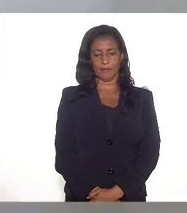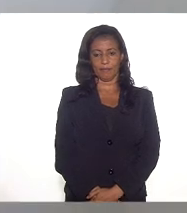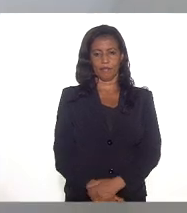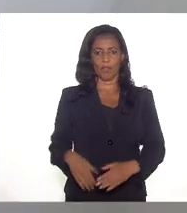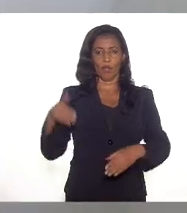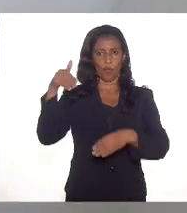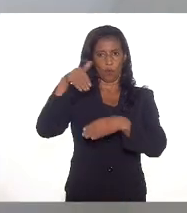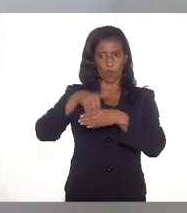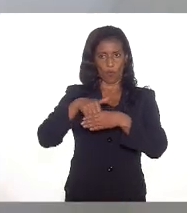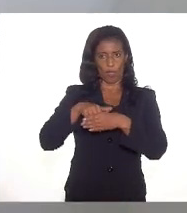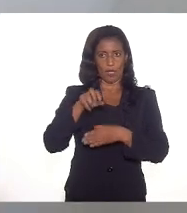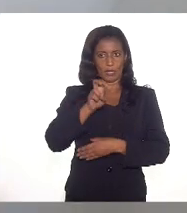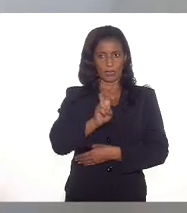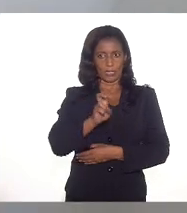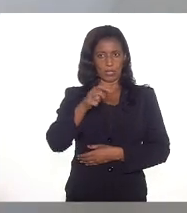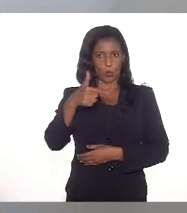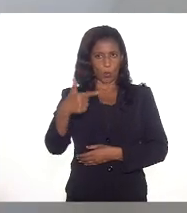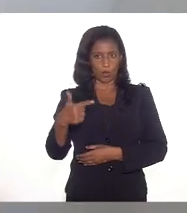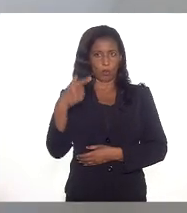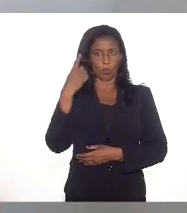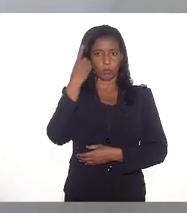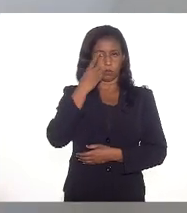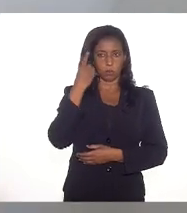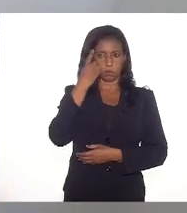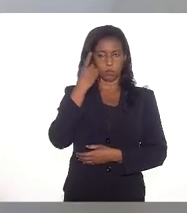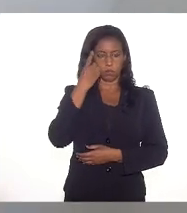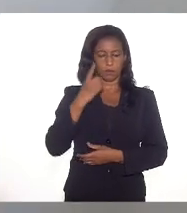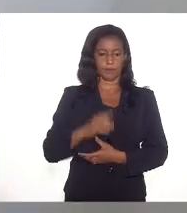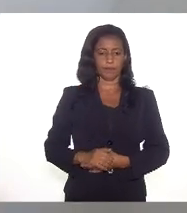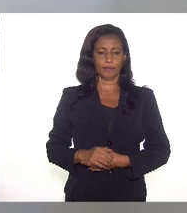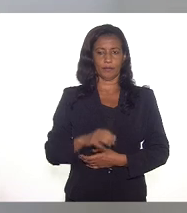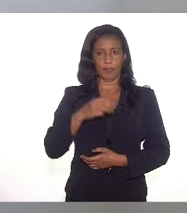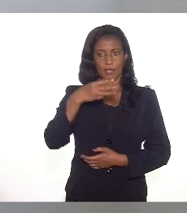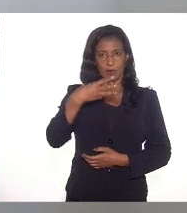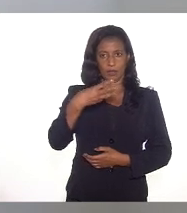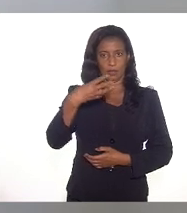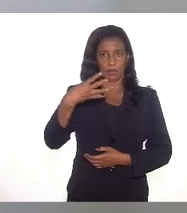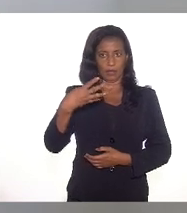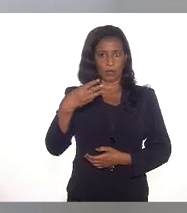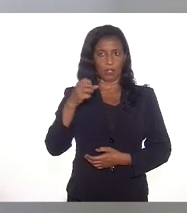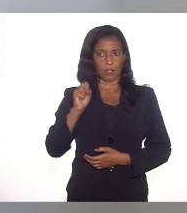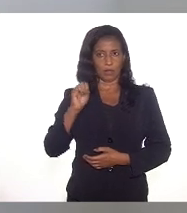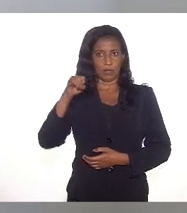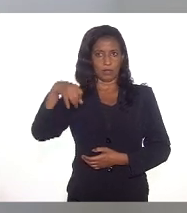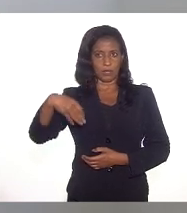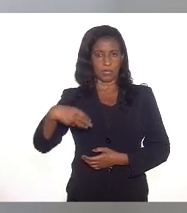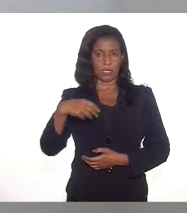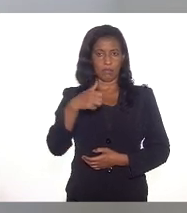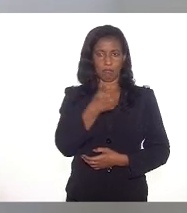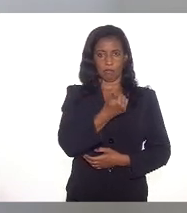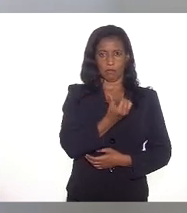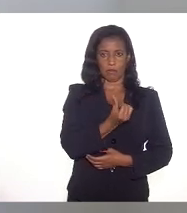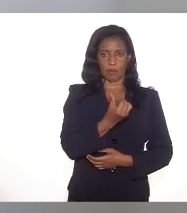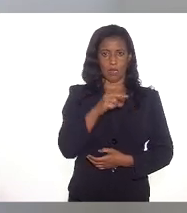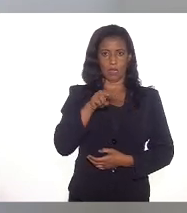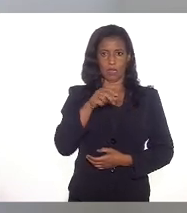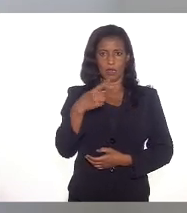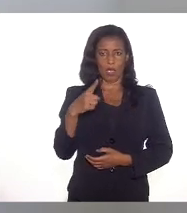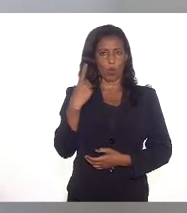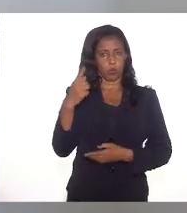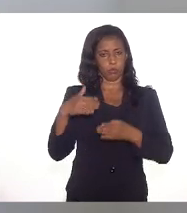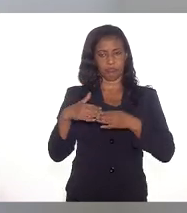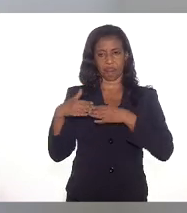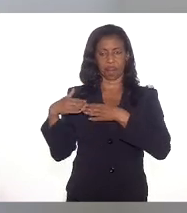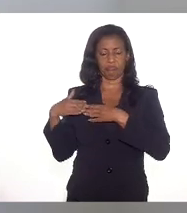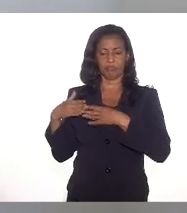Votaram 51 senhores parlamentares, 34 sim, 16 não e uma